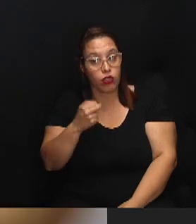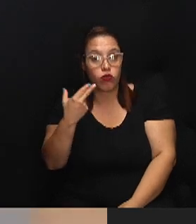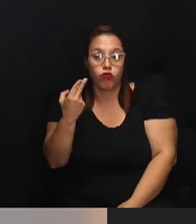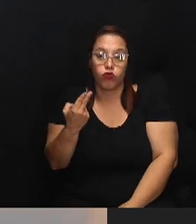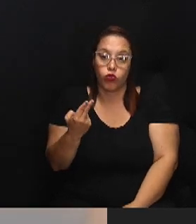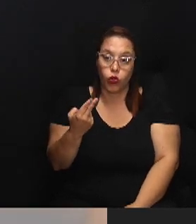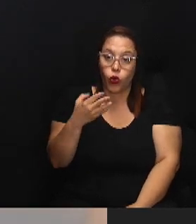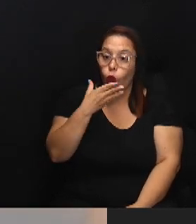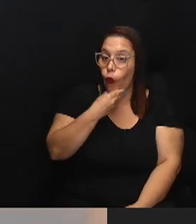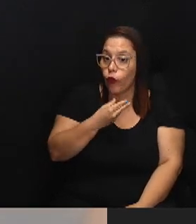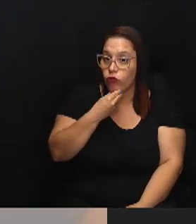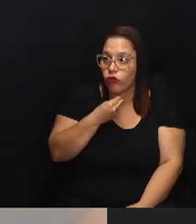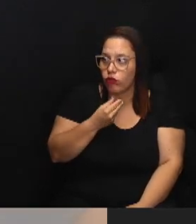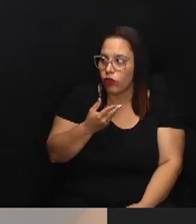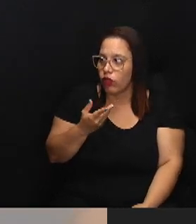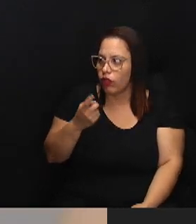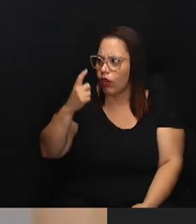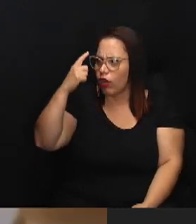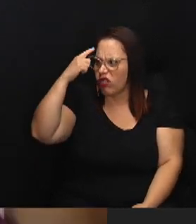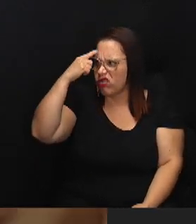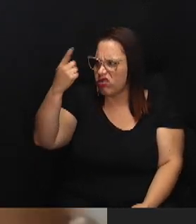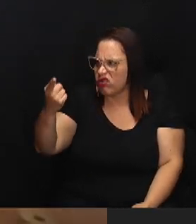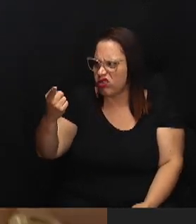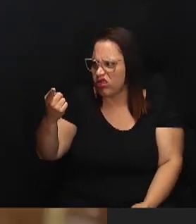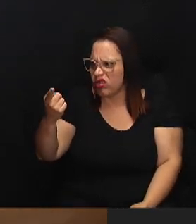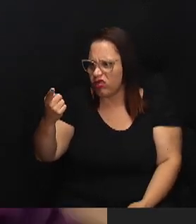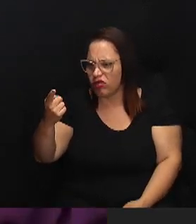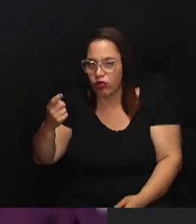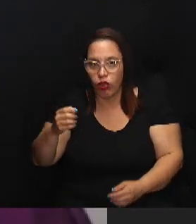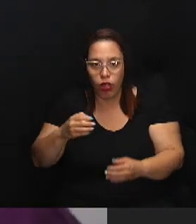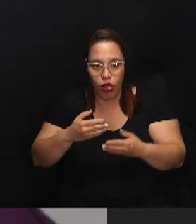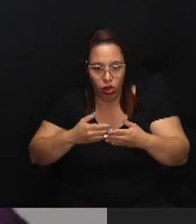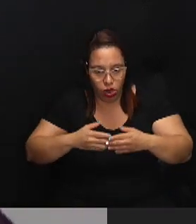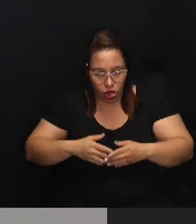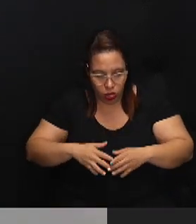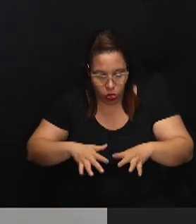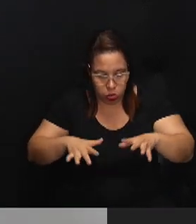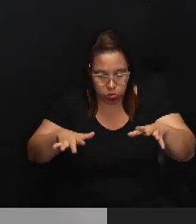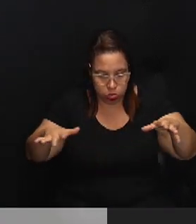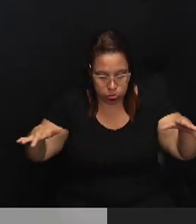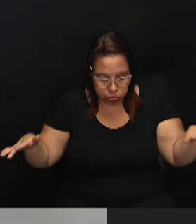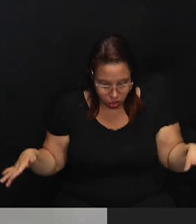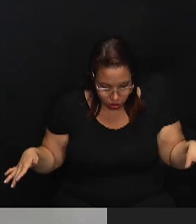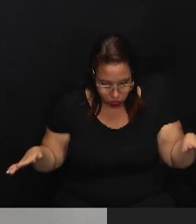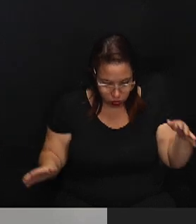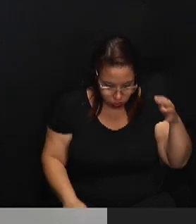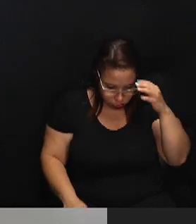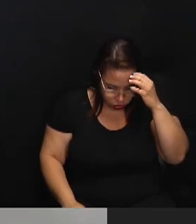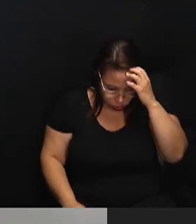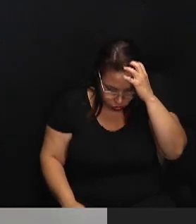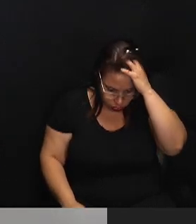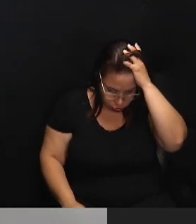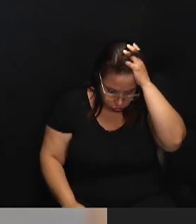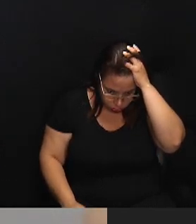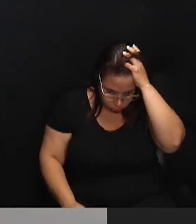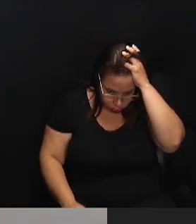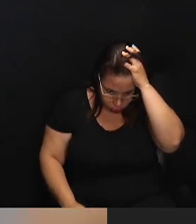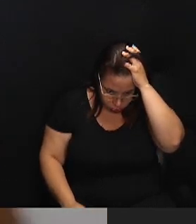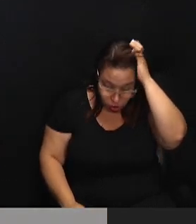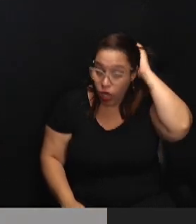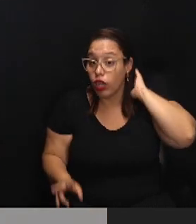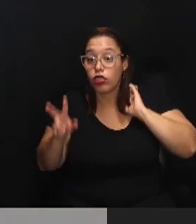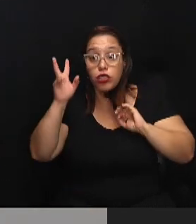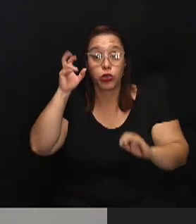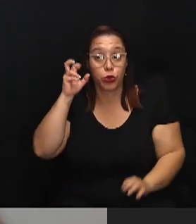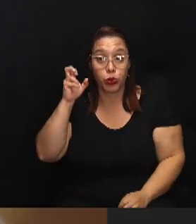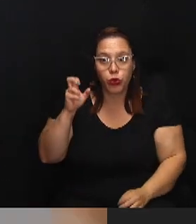de uma hora para outra, né, abre-se um buraco para essa mãe. Né? Então, a gente escuta muitos